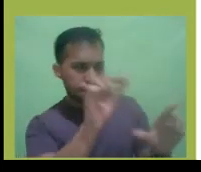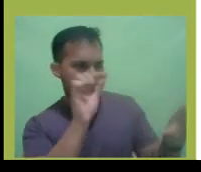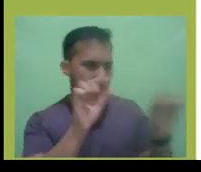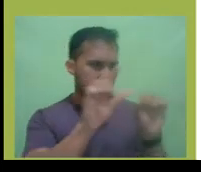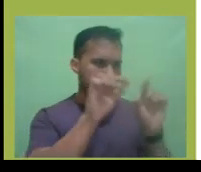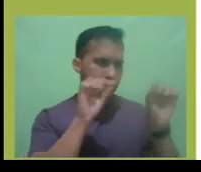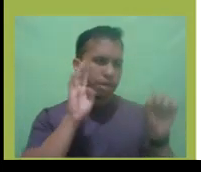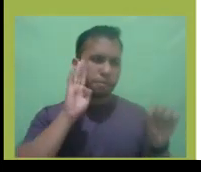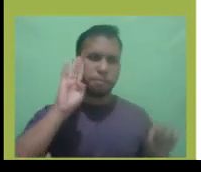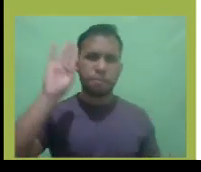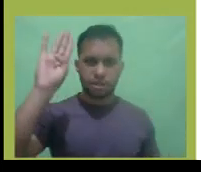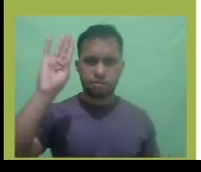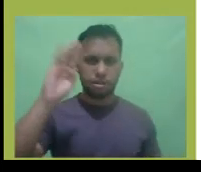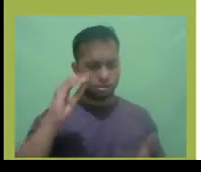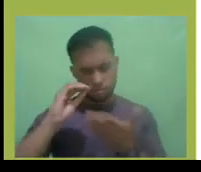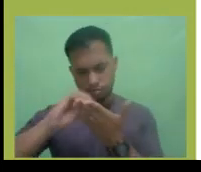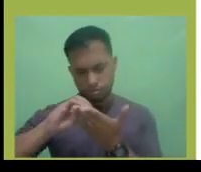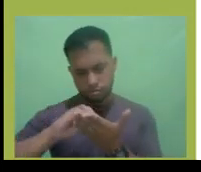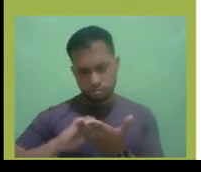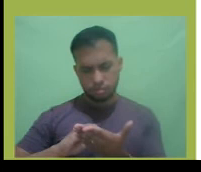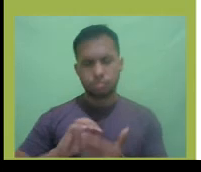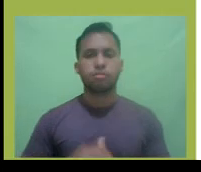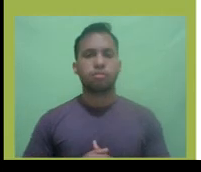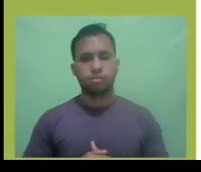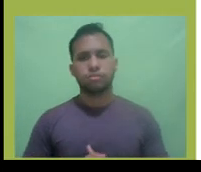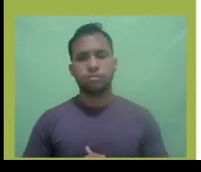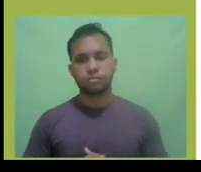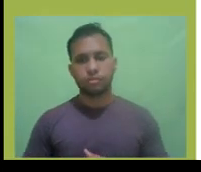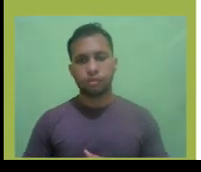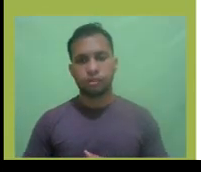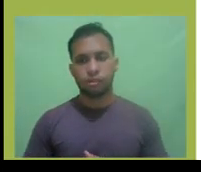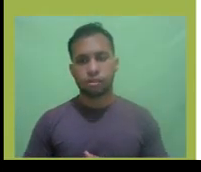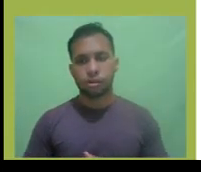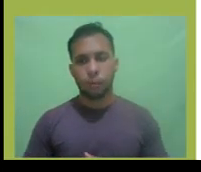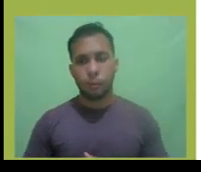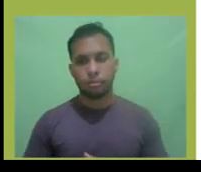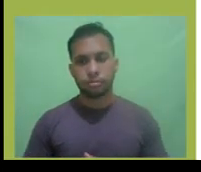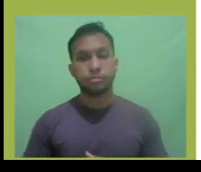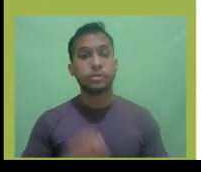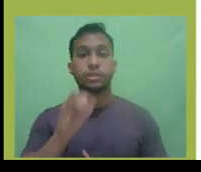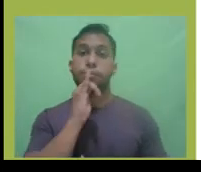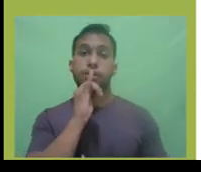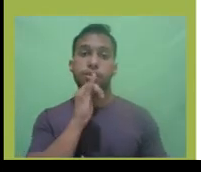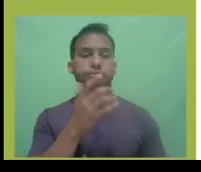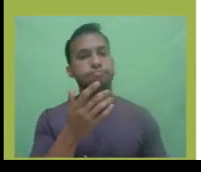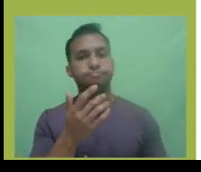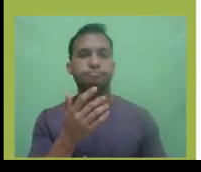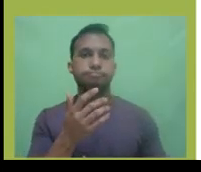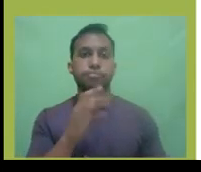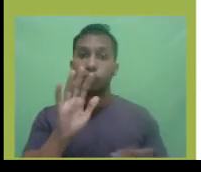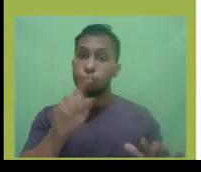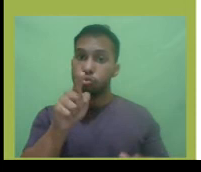slides extras com alguns outros resultados, caso no final alguém faça alguma pergunta que para